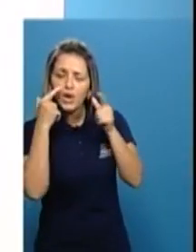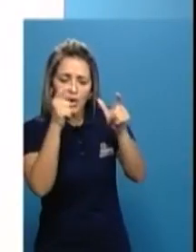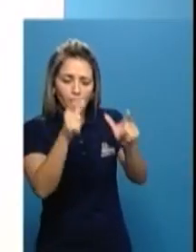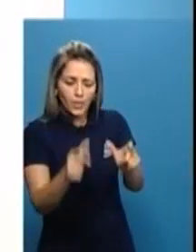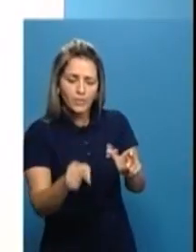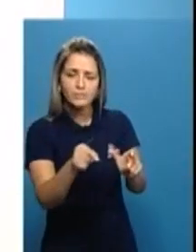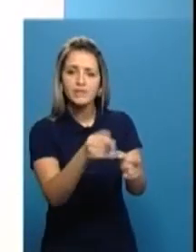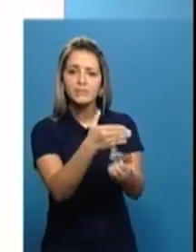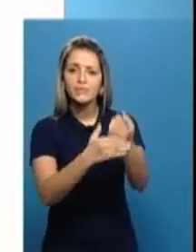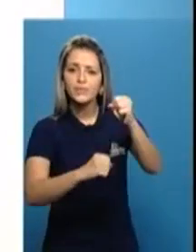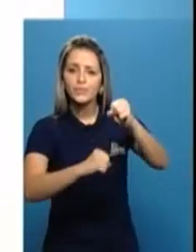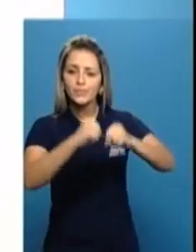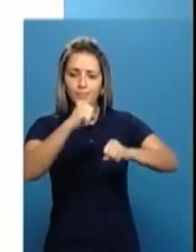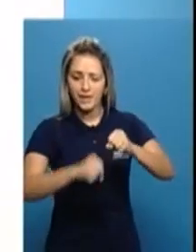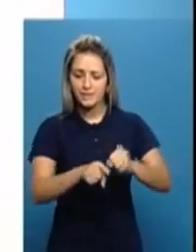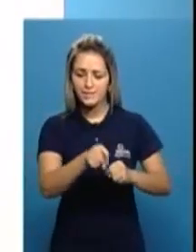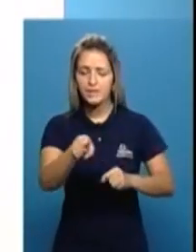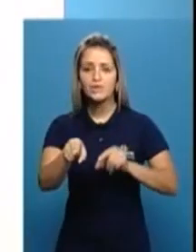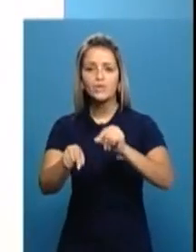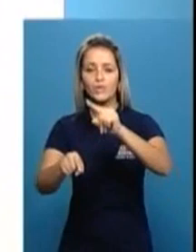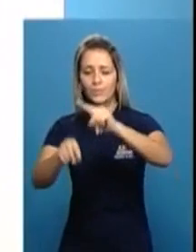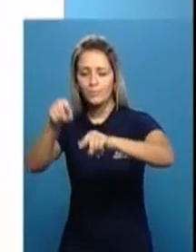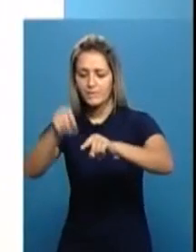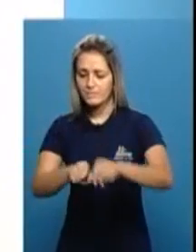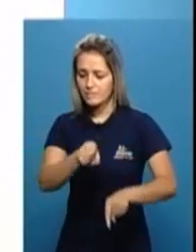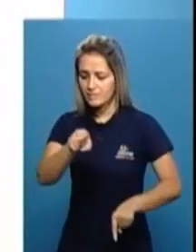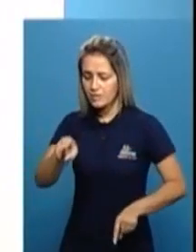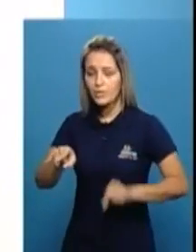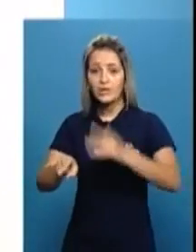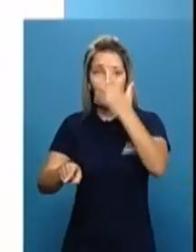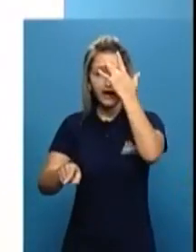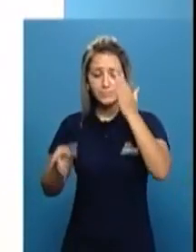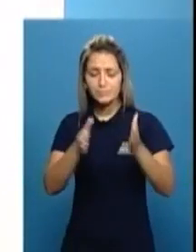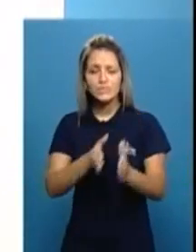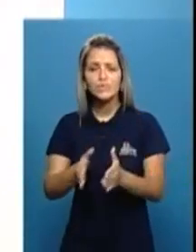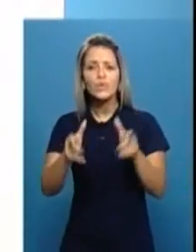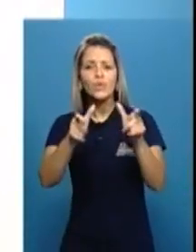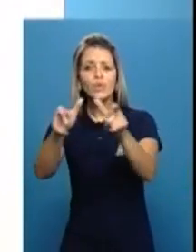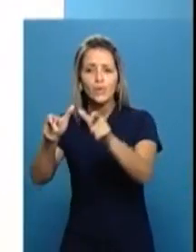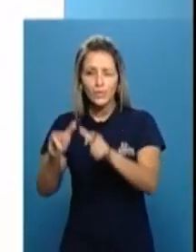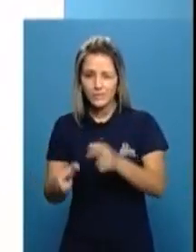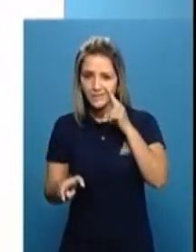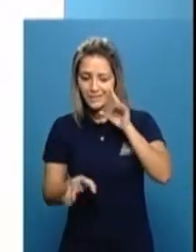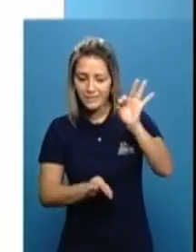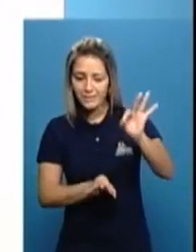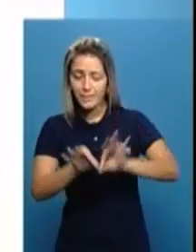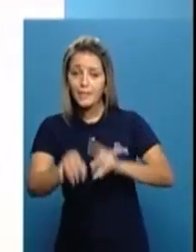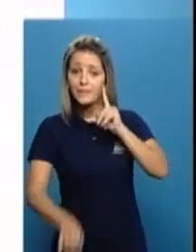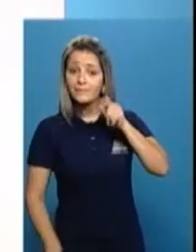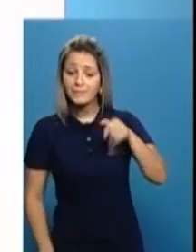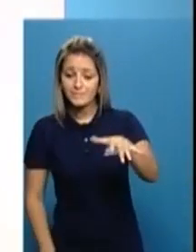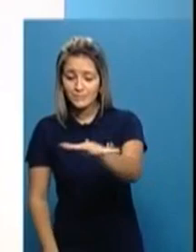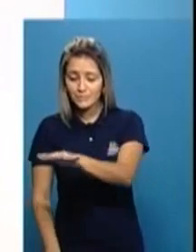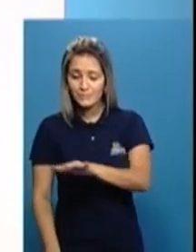as instalações, as máquinas, os equipamentos, o pessoal da produção. Isso tudo dentro de um